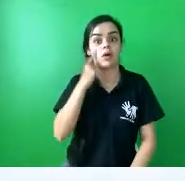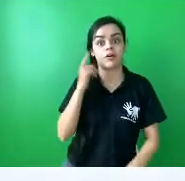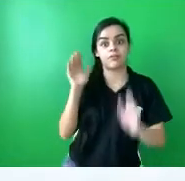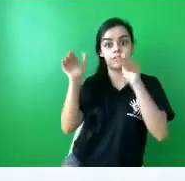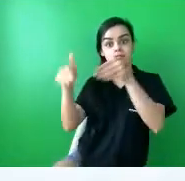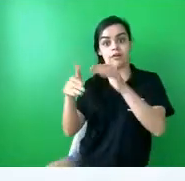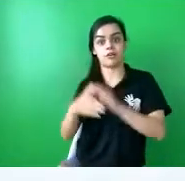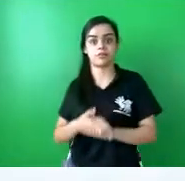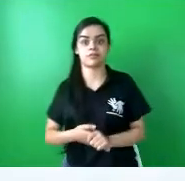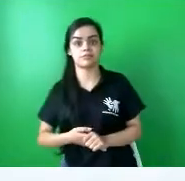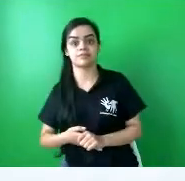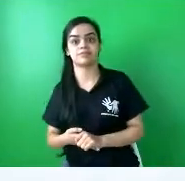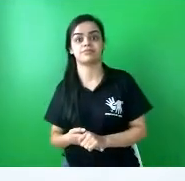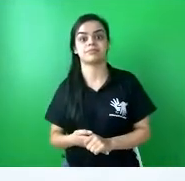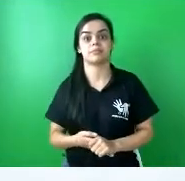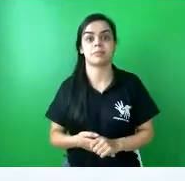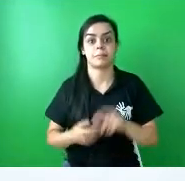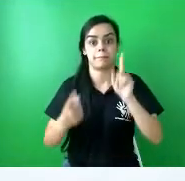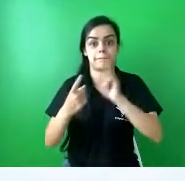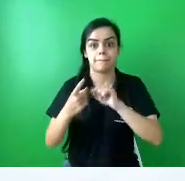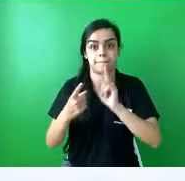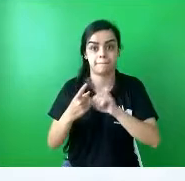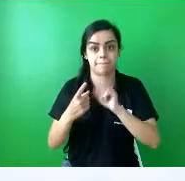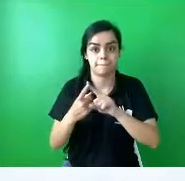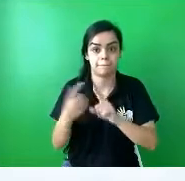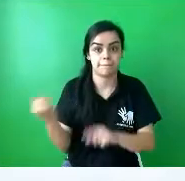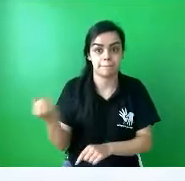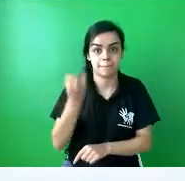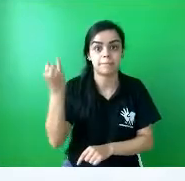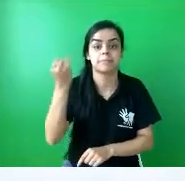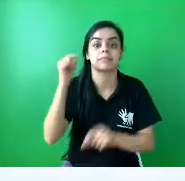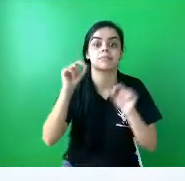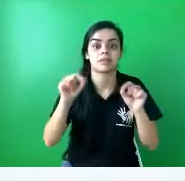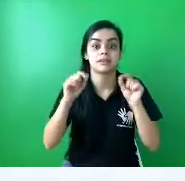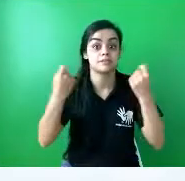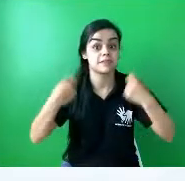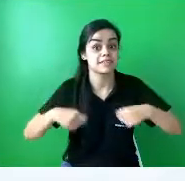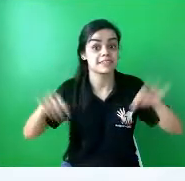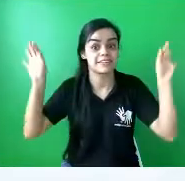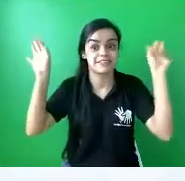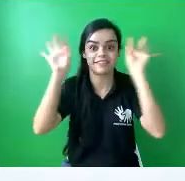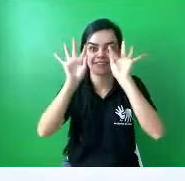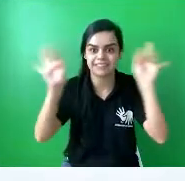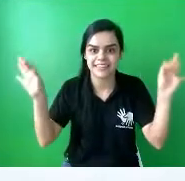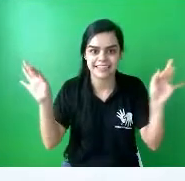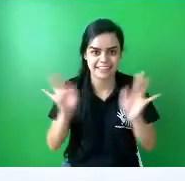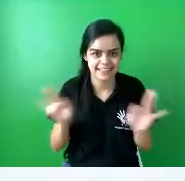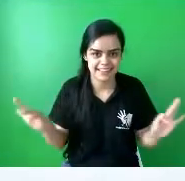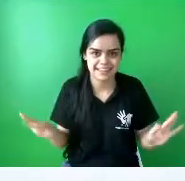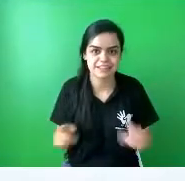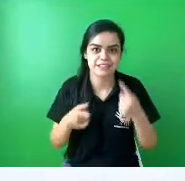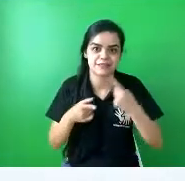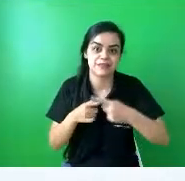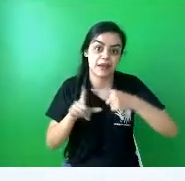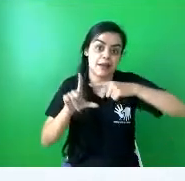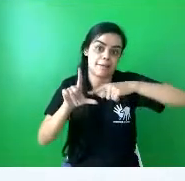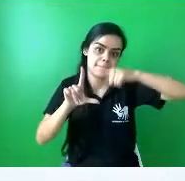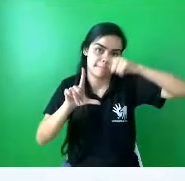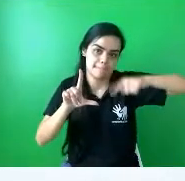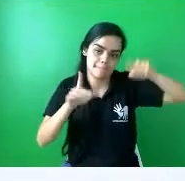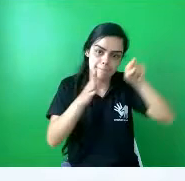então. Então, o primeiro passo importante para o trabalhador, ele deve ficar feliz, porque devido às